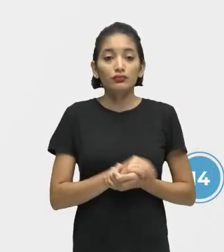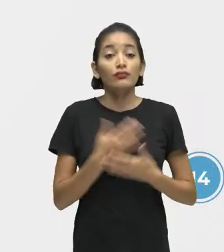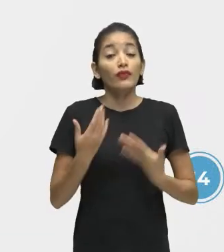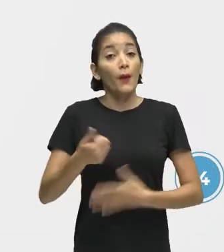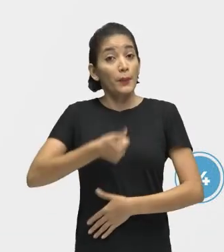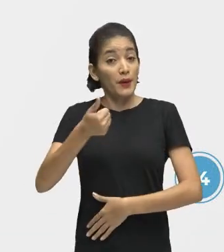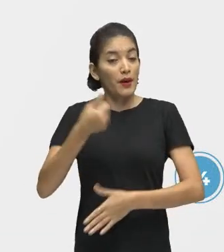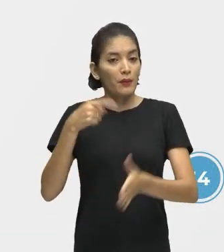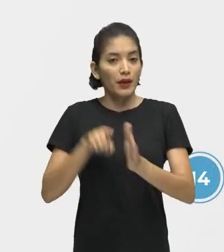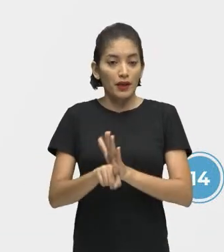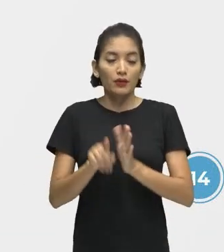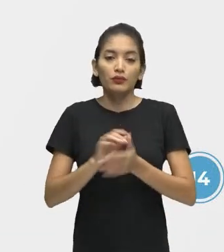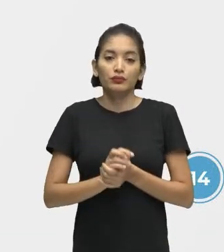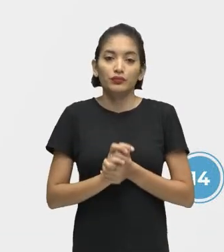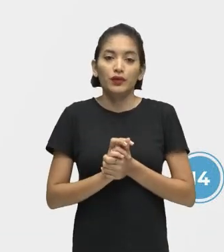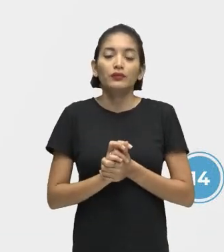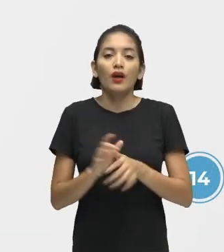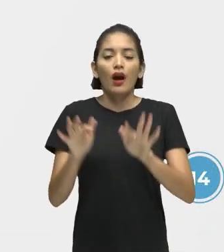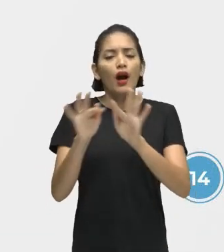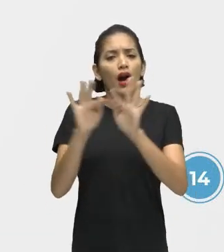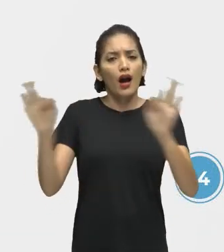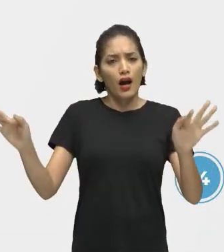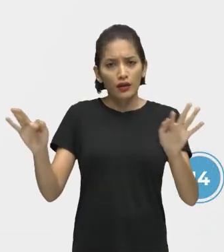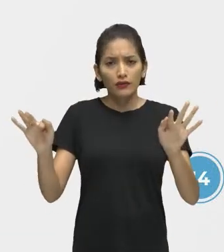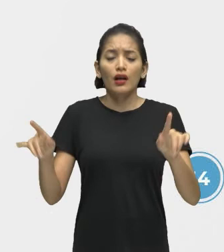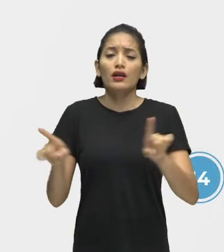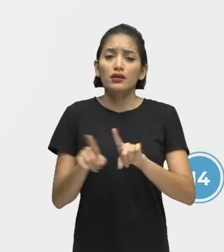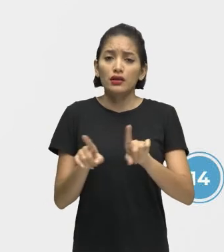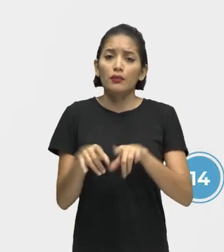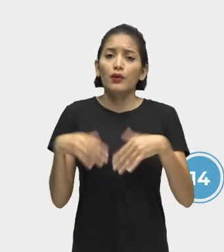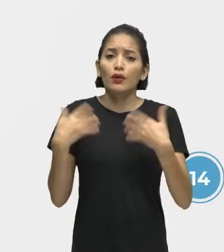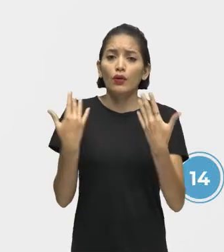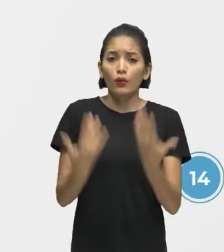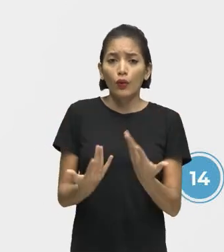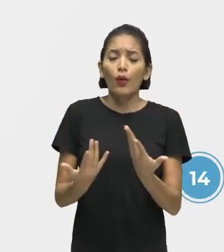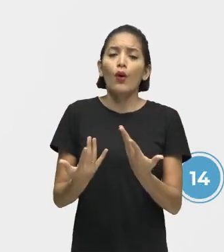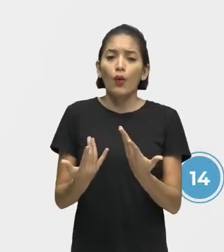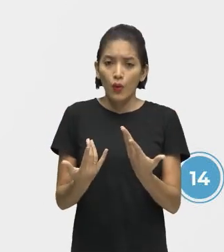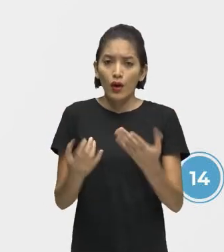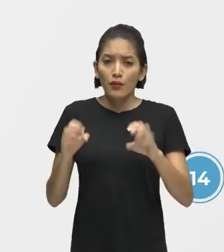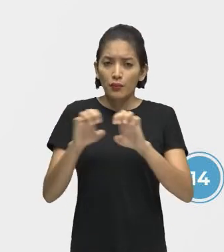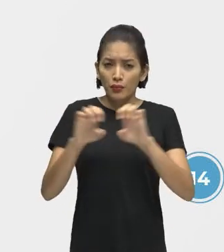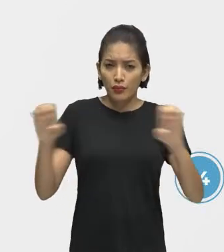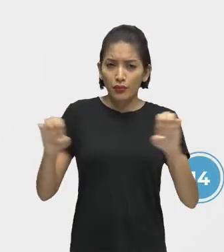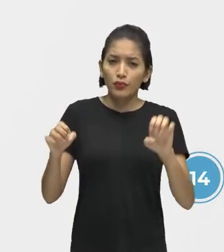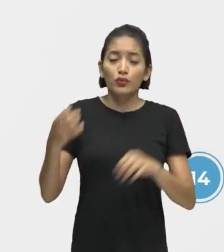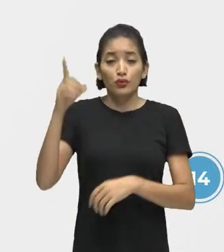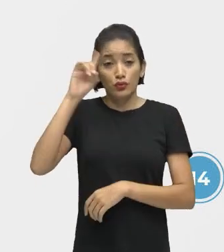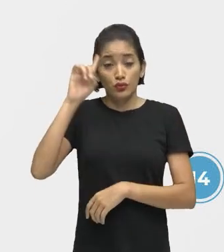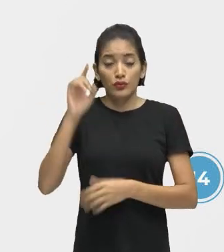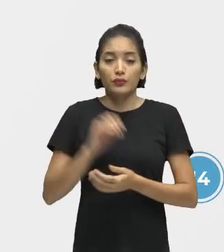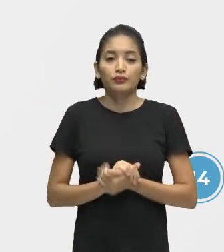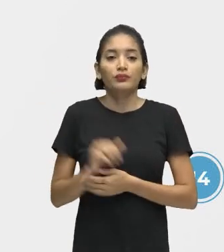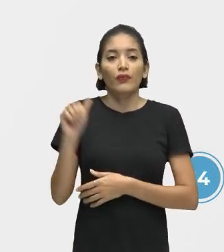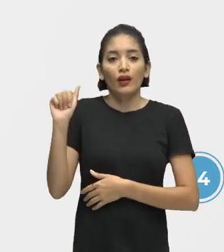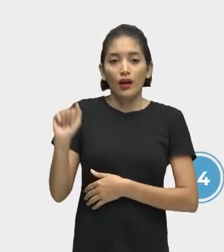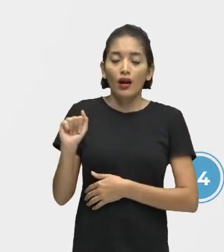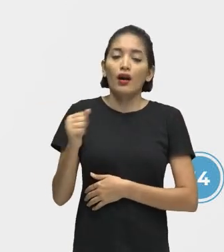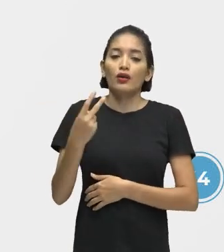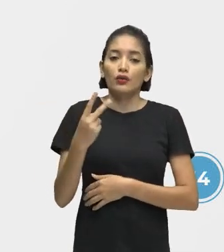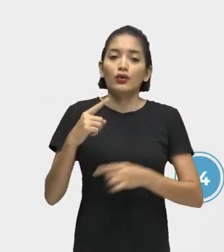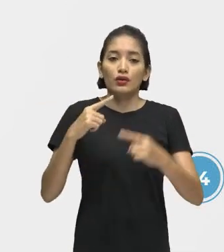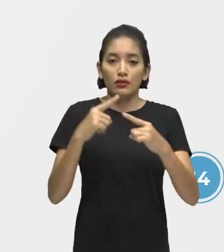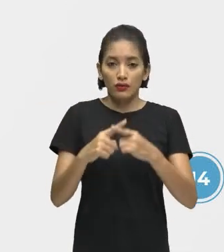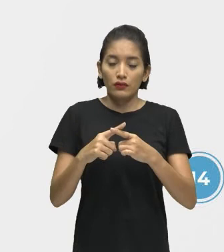Questão 1. Escreva a expressão algébrica que traduz as seguintes sentenças do dia a dia. Letra A. O dobro de um número menos 20 é igual